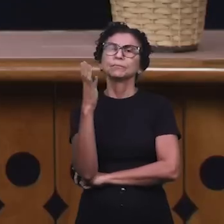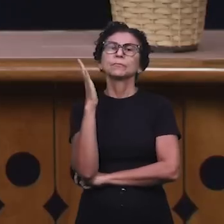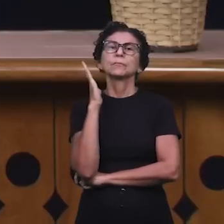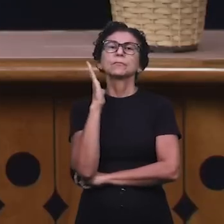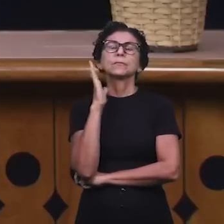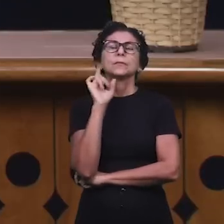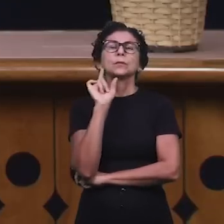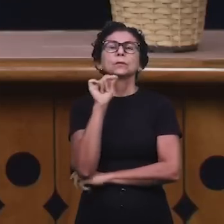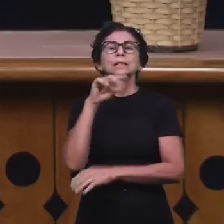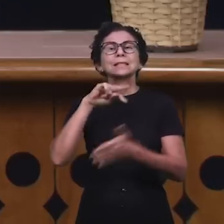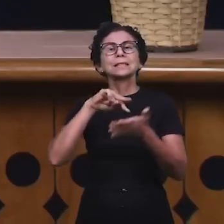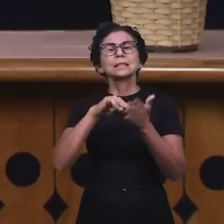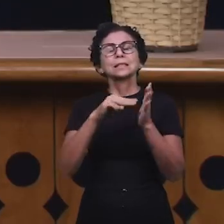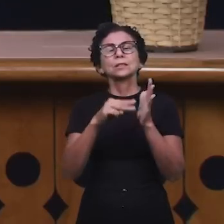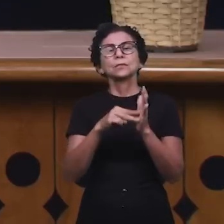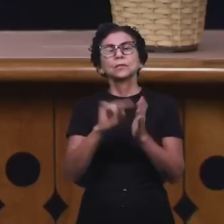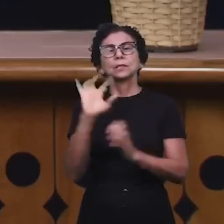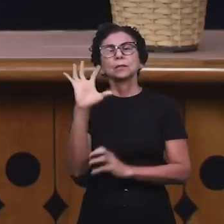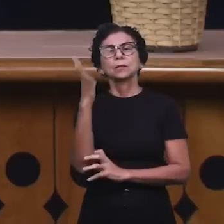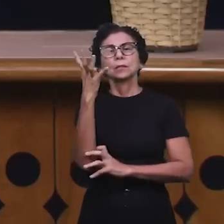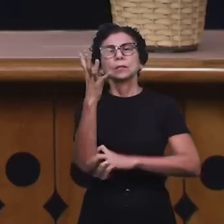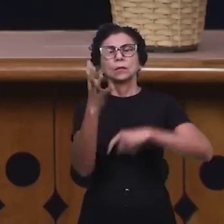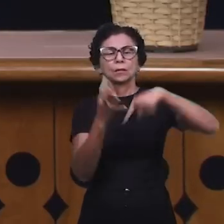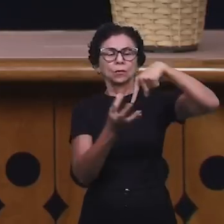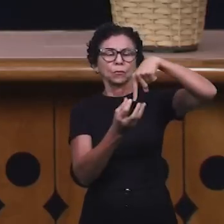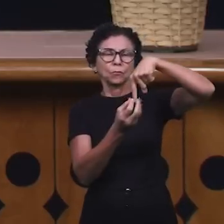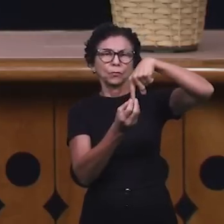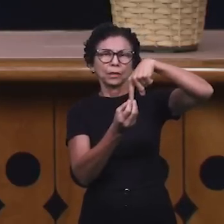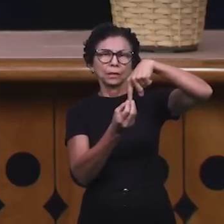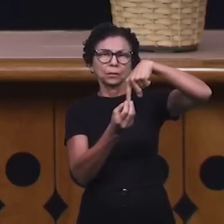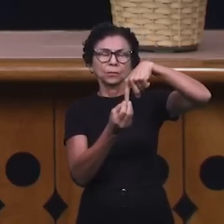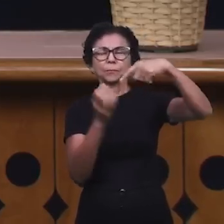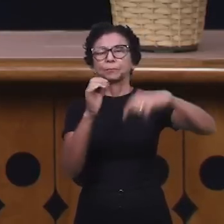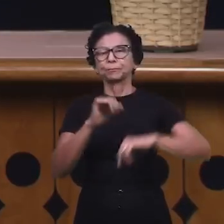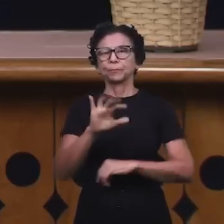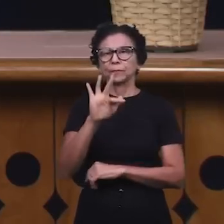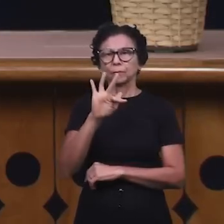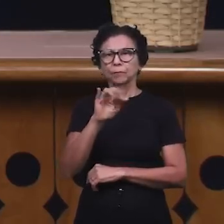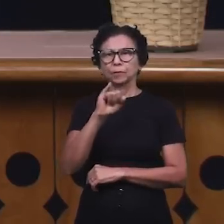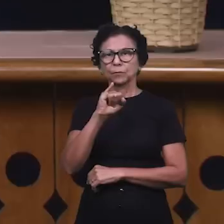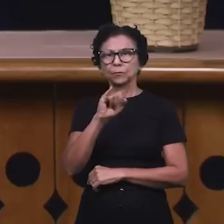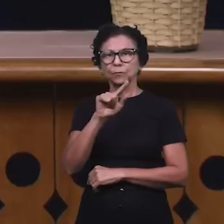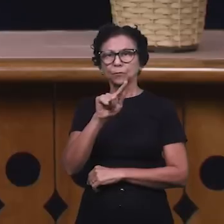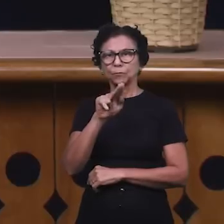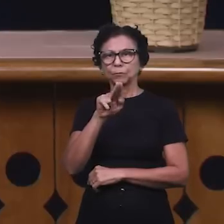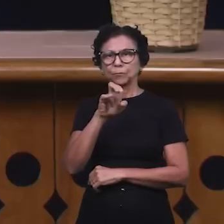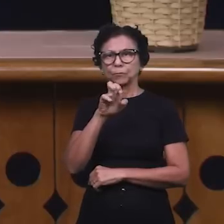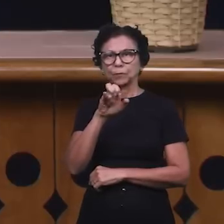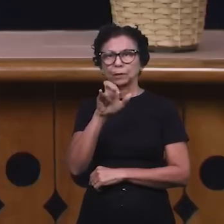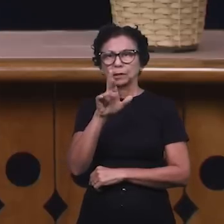O que é a figueira brotar? É um processo, não é um ato só.